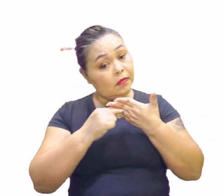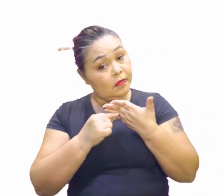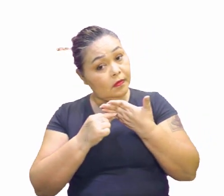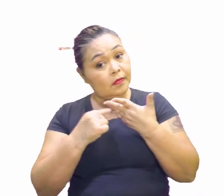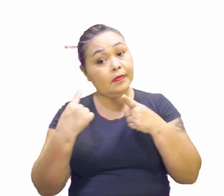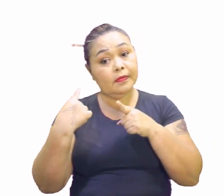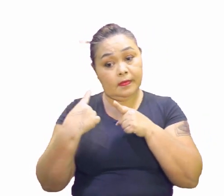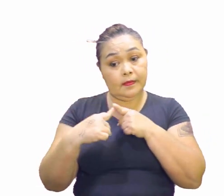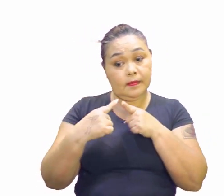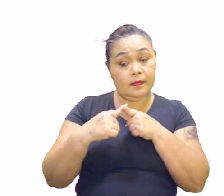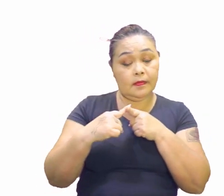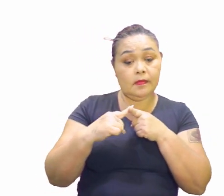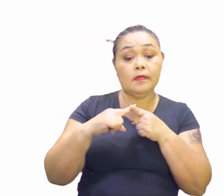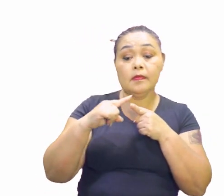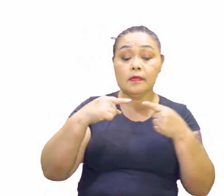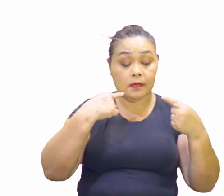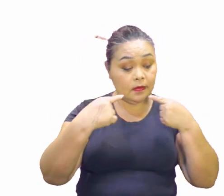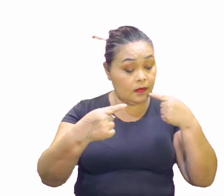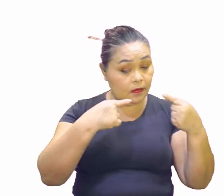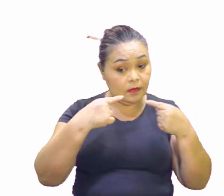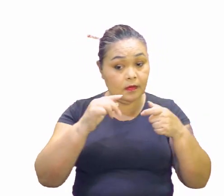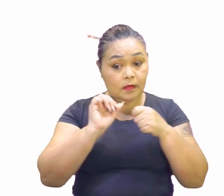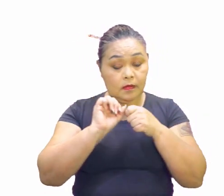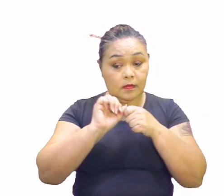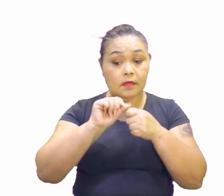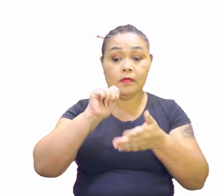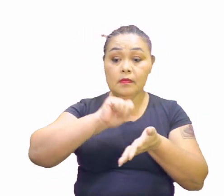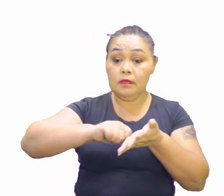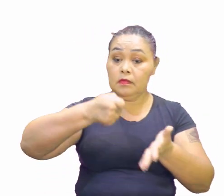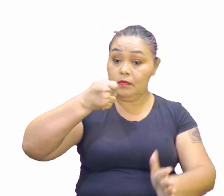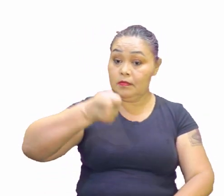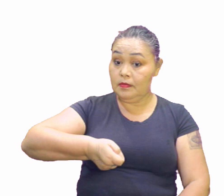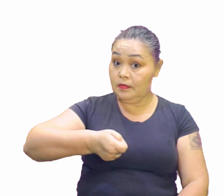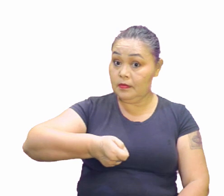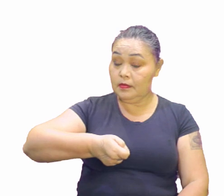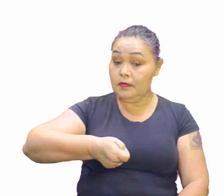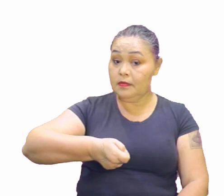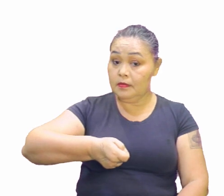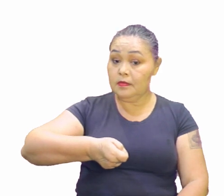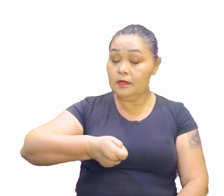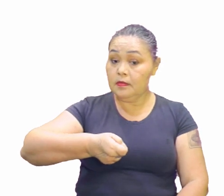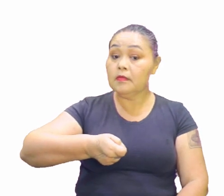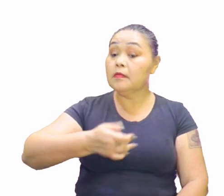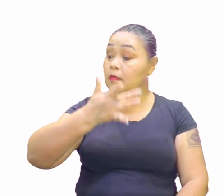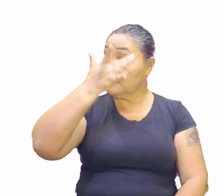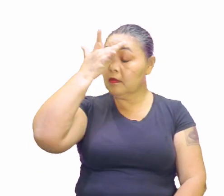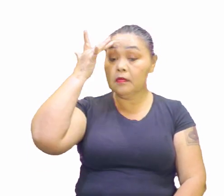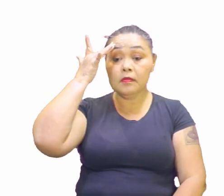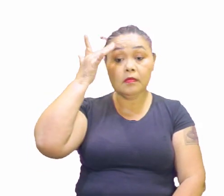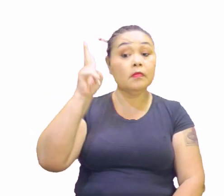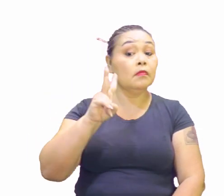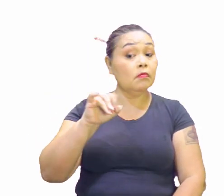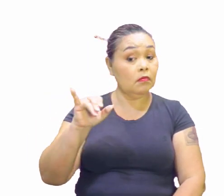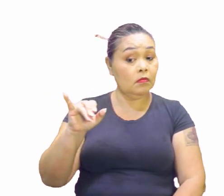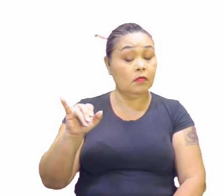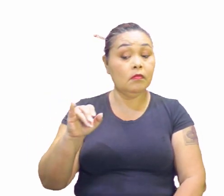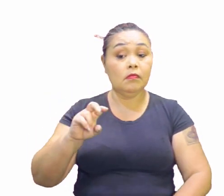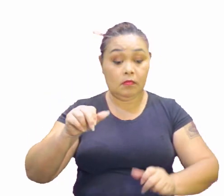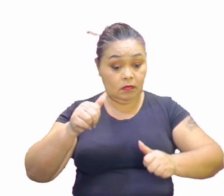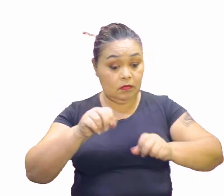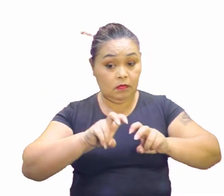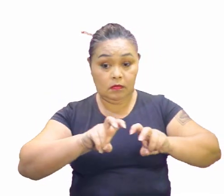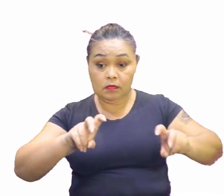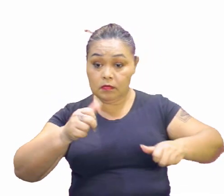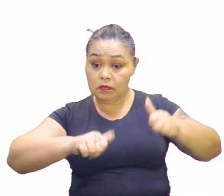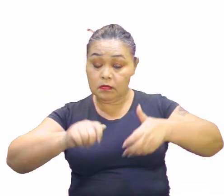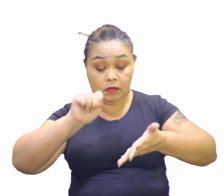Citações, porque esses aí são os argumentos de autoridade. Para a pessoa da banca,